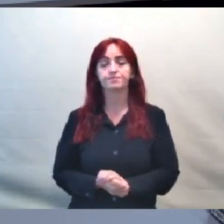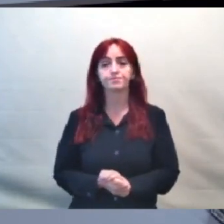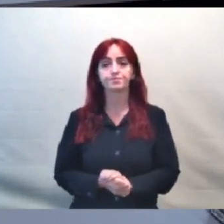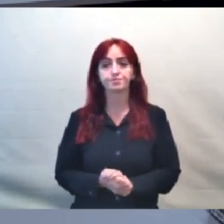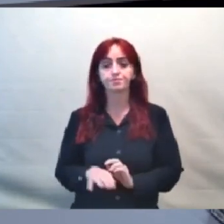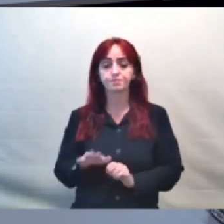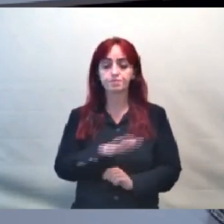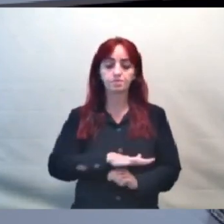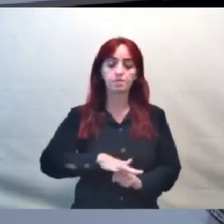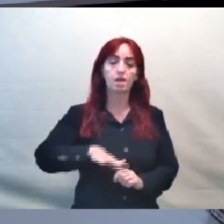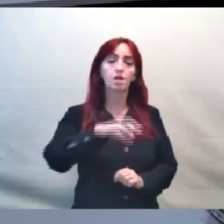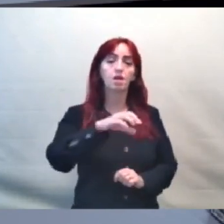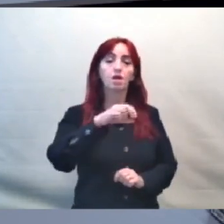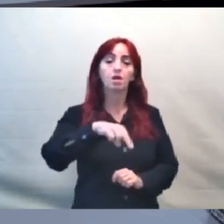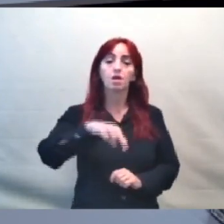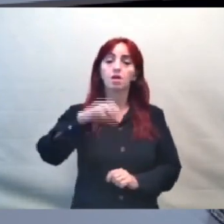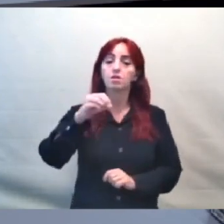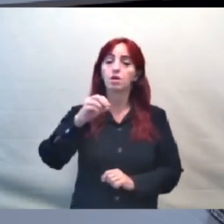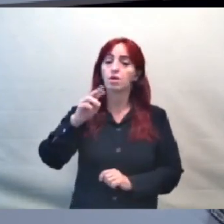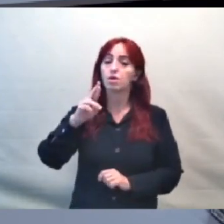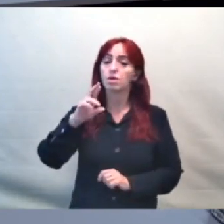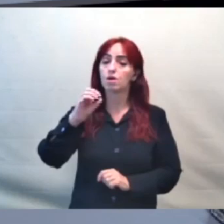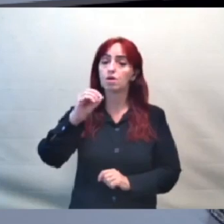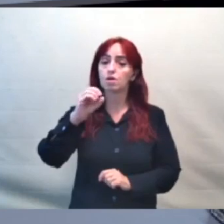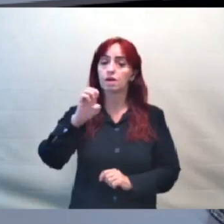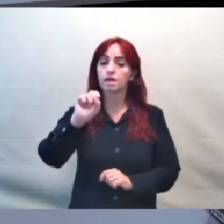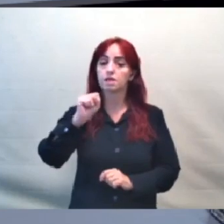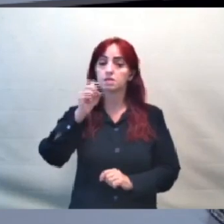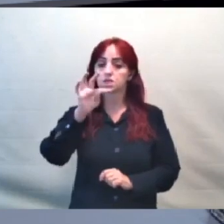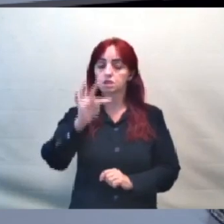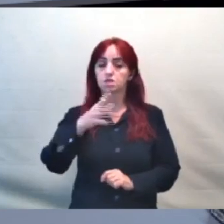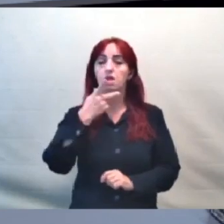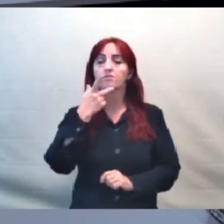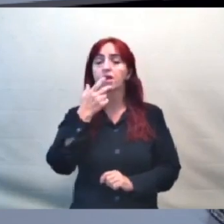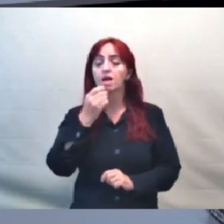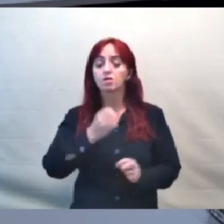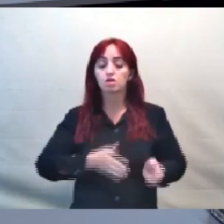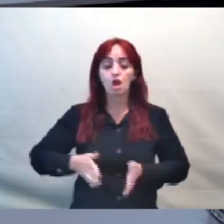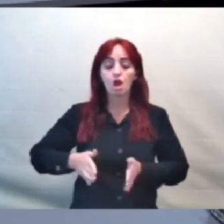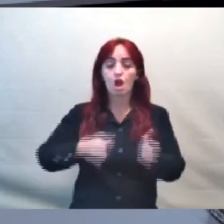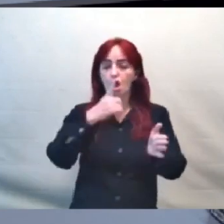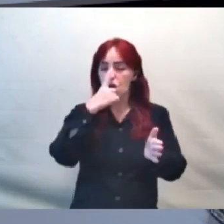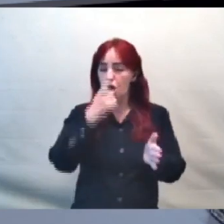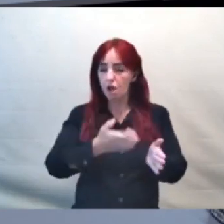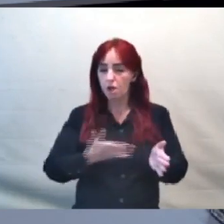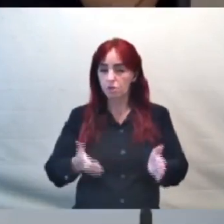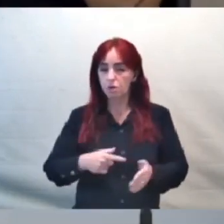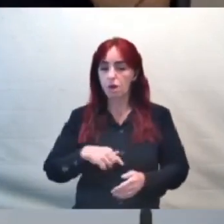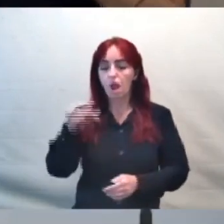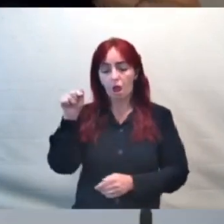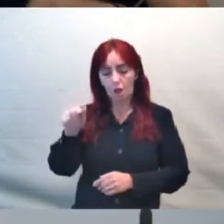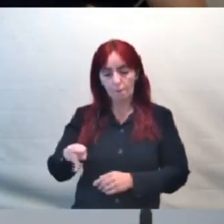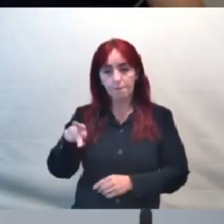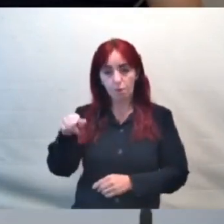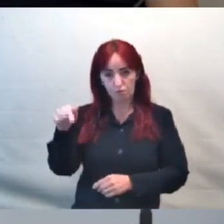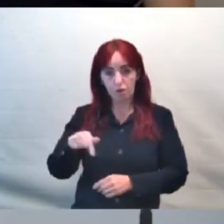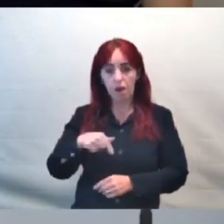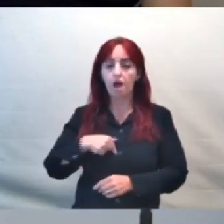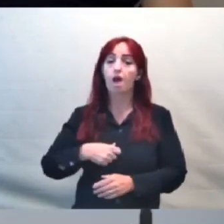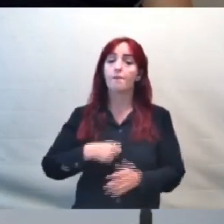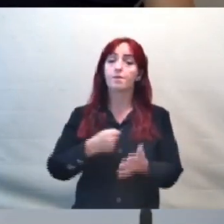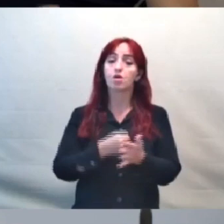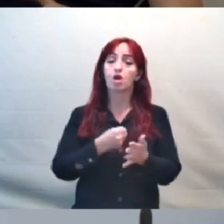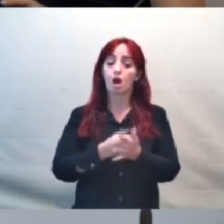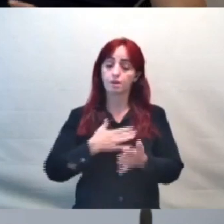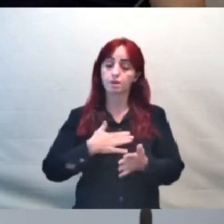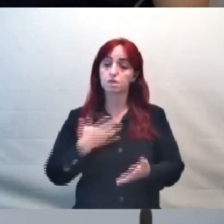noroeste, já que vocês estão falando de córrego, recebo muita cobrança do córrego Coqueiral lá. Eu acho que sei que esse